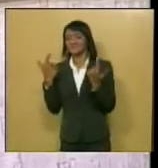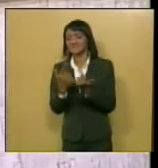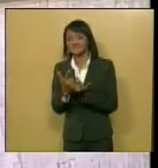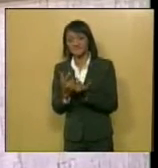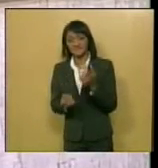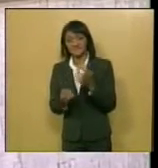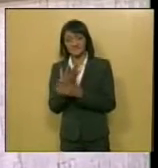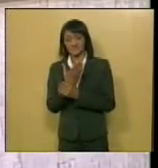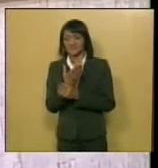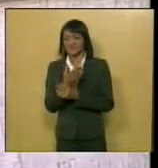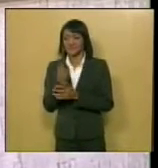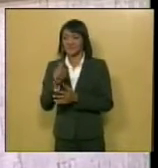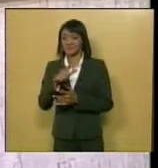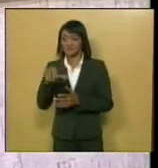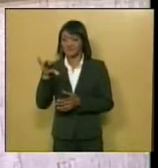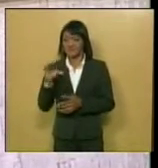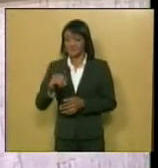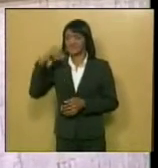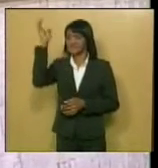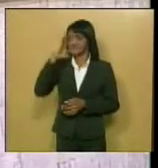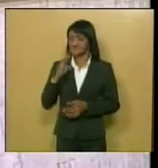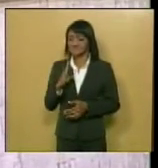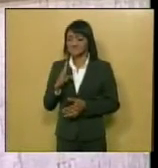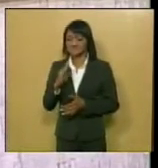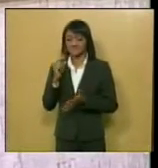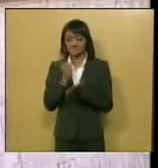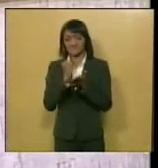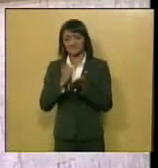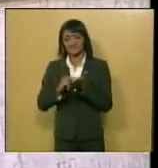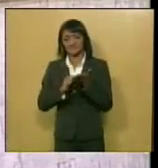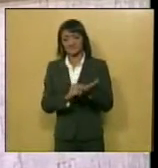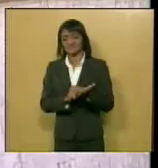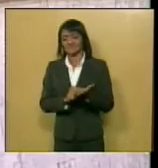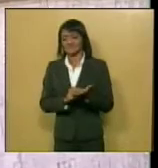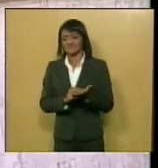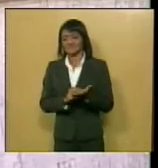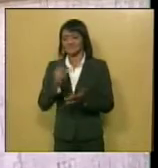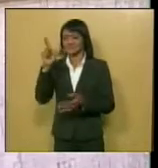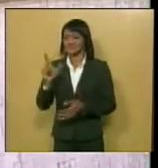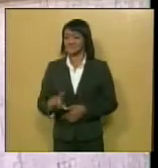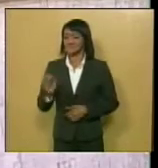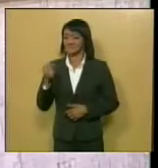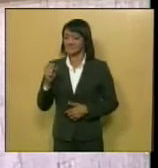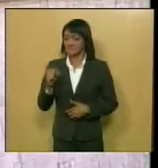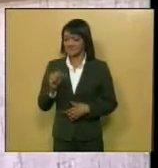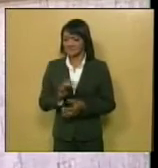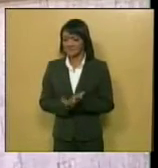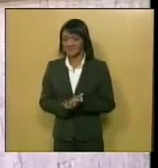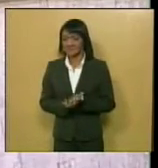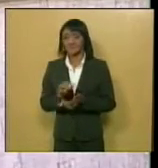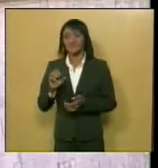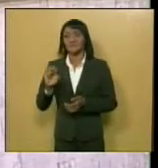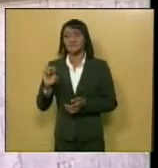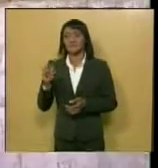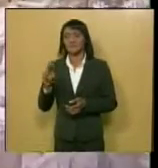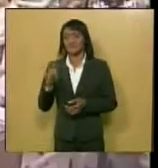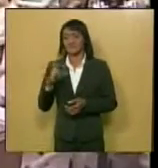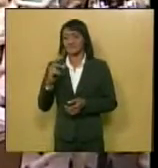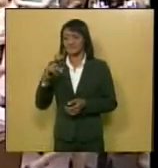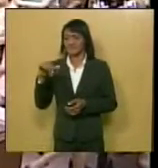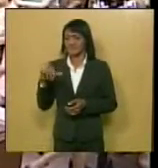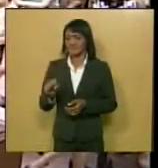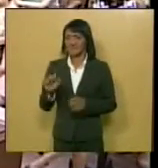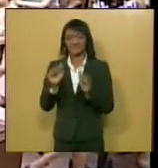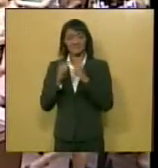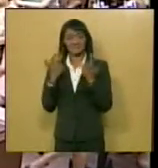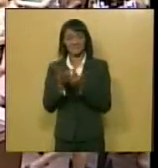né? Esse selo está no Brasil todo. Em homenagem a um grande sergipano, um grande tabernense, Euclides Paz Mendonça. A Assembleia sempre